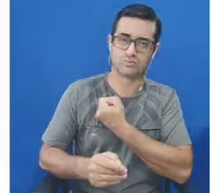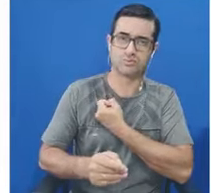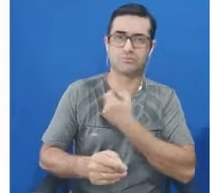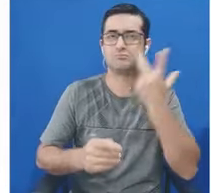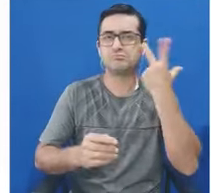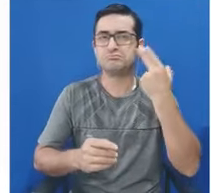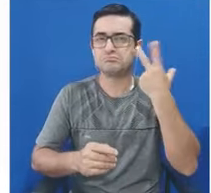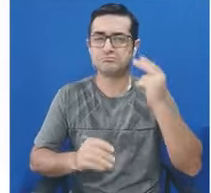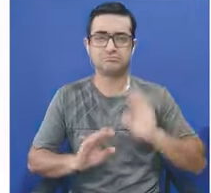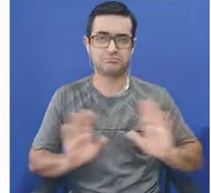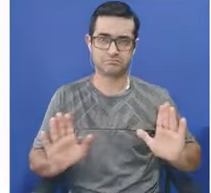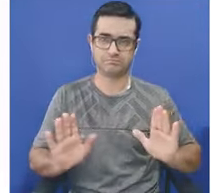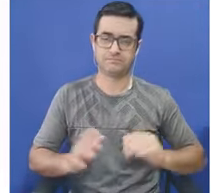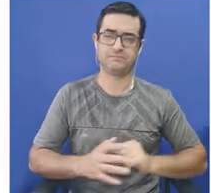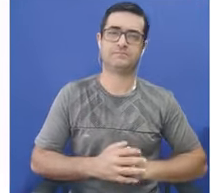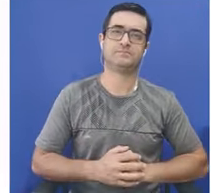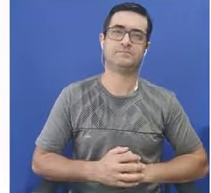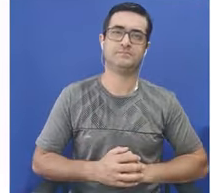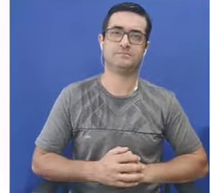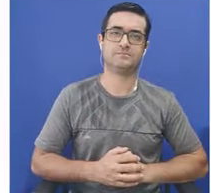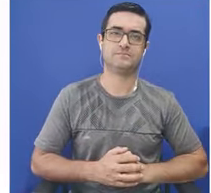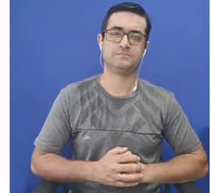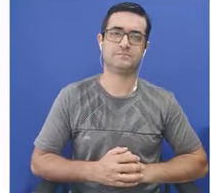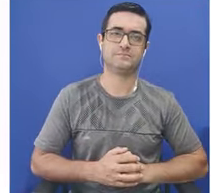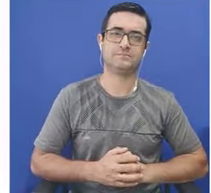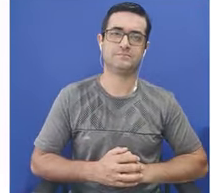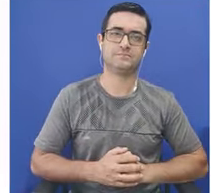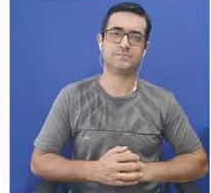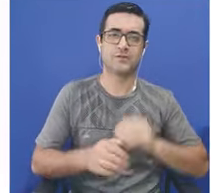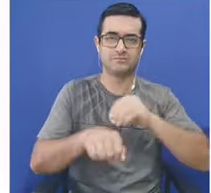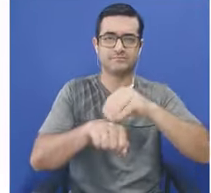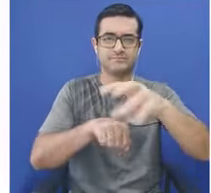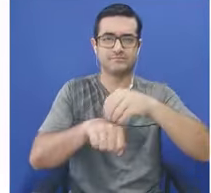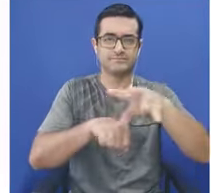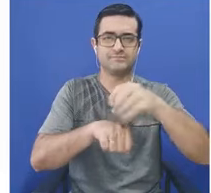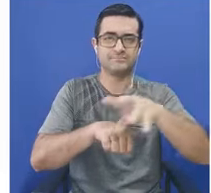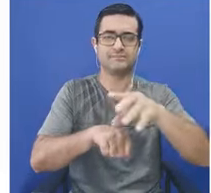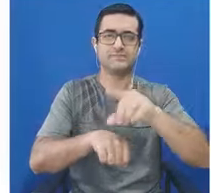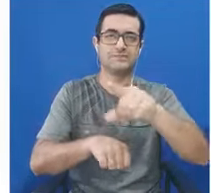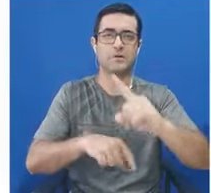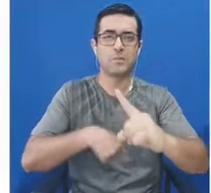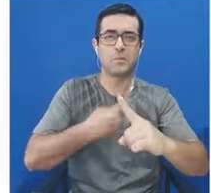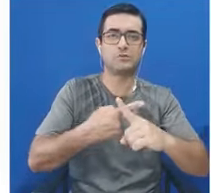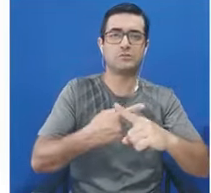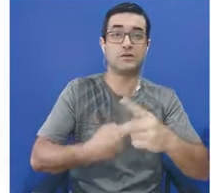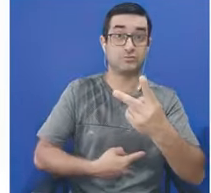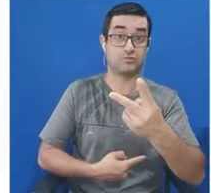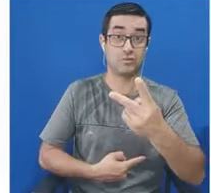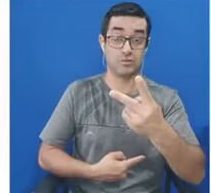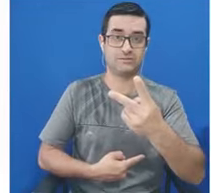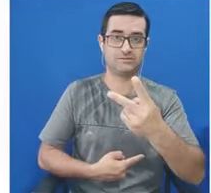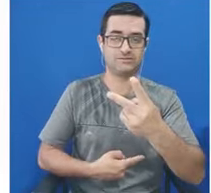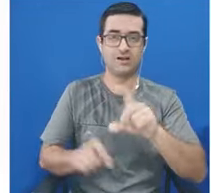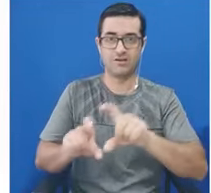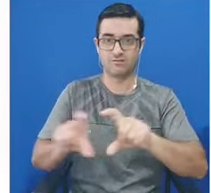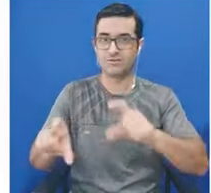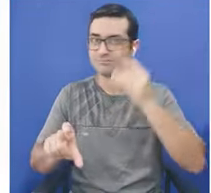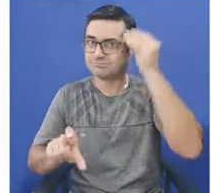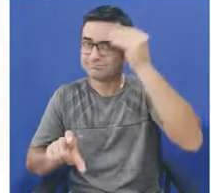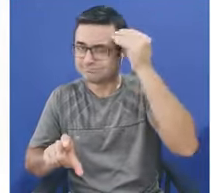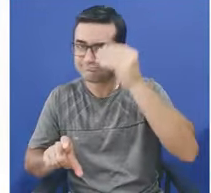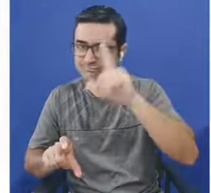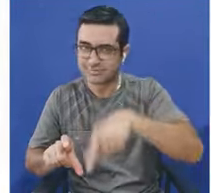número inteiro. Por exemplo, nesse caso que eu citei como sugestão para vocês, se eu multiplicar por